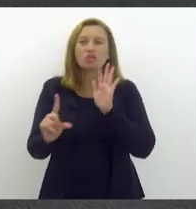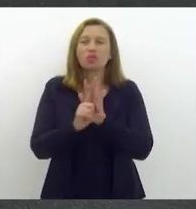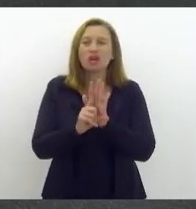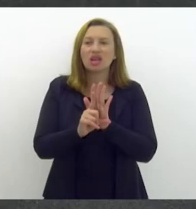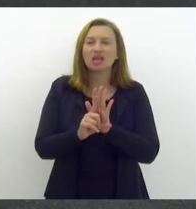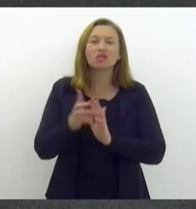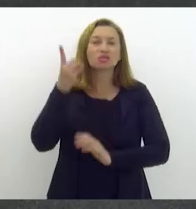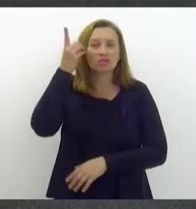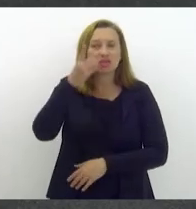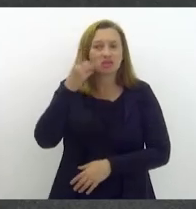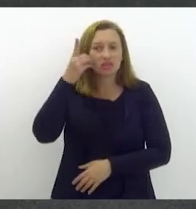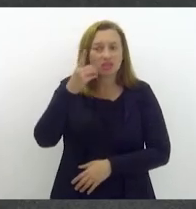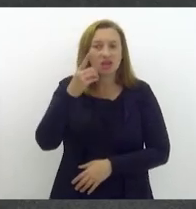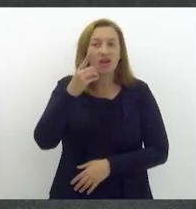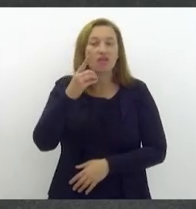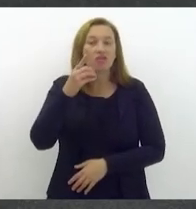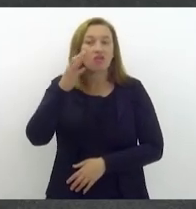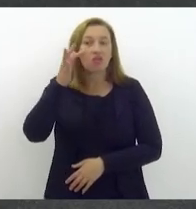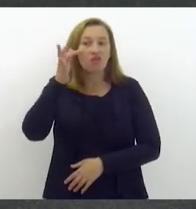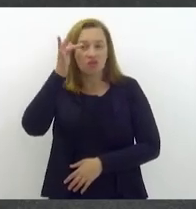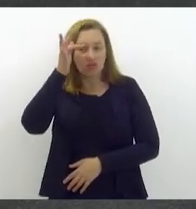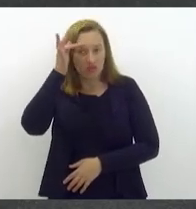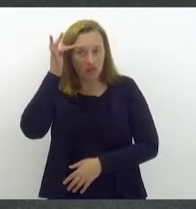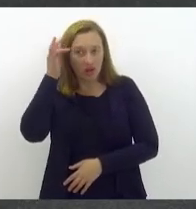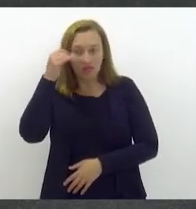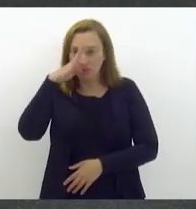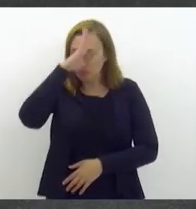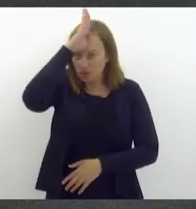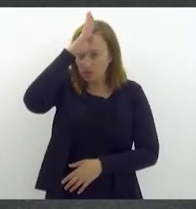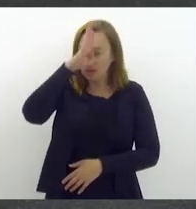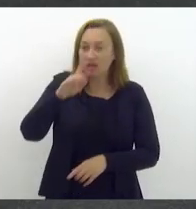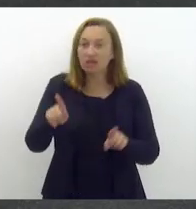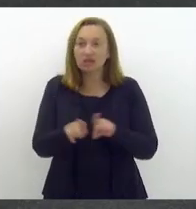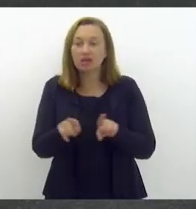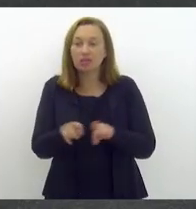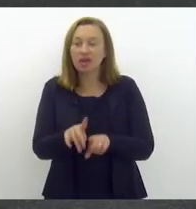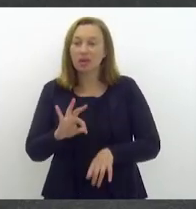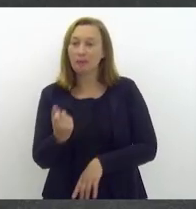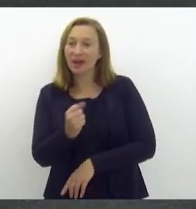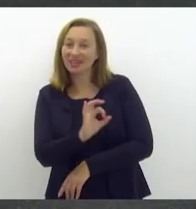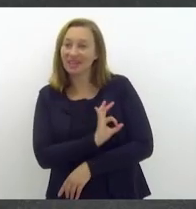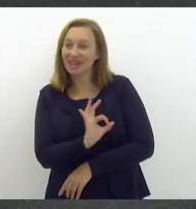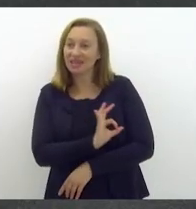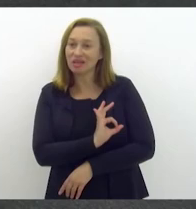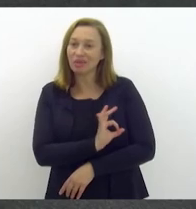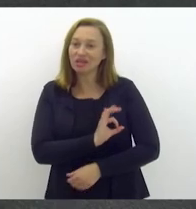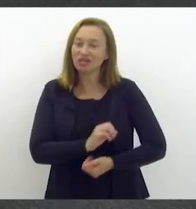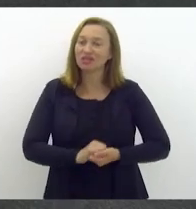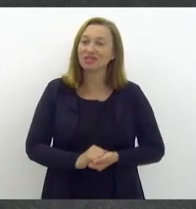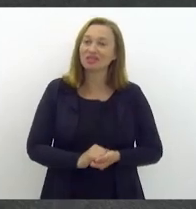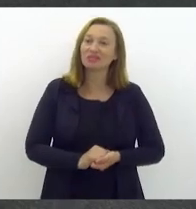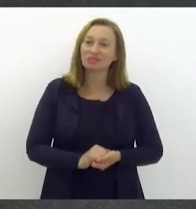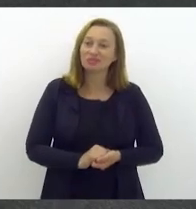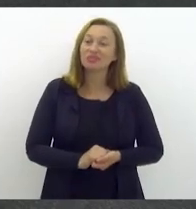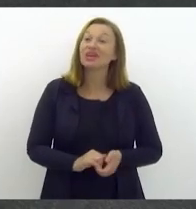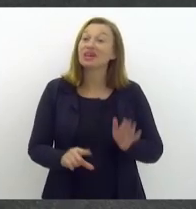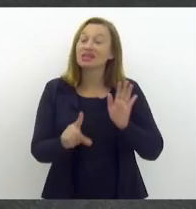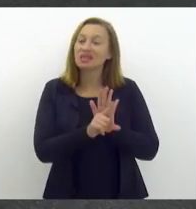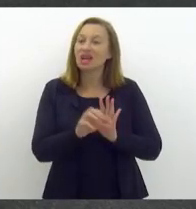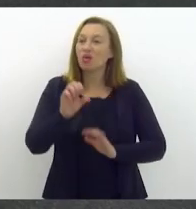então deputado Flávio Bolsonaro e Marta Rocha. Essa lei é a